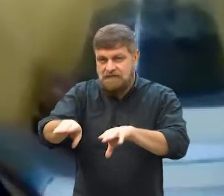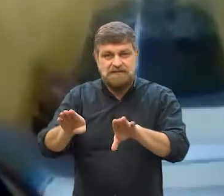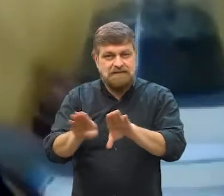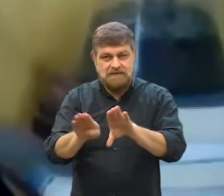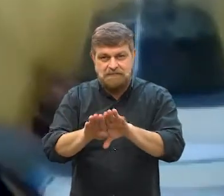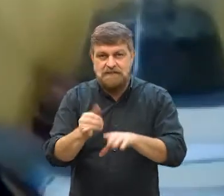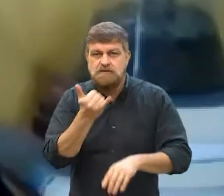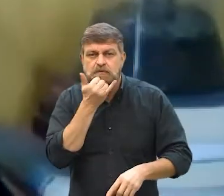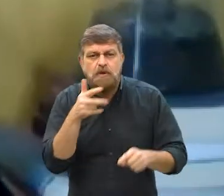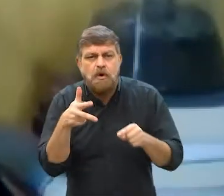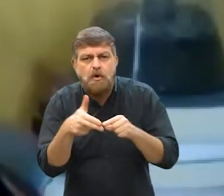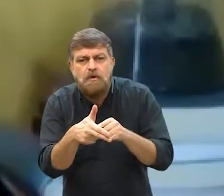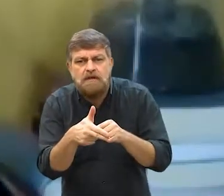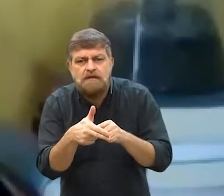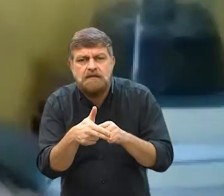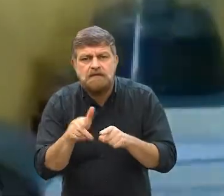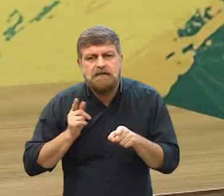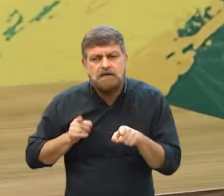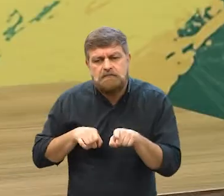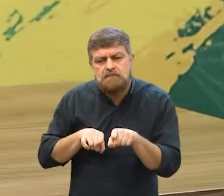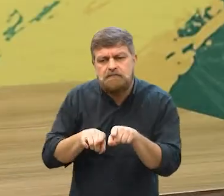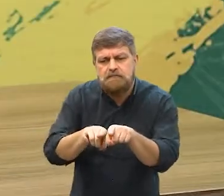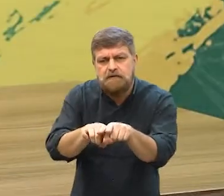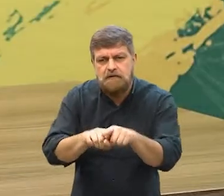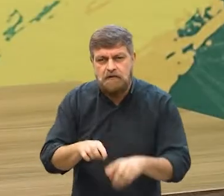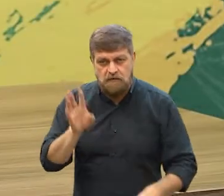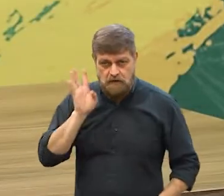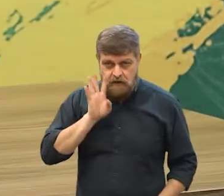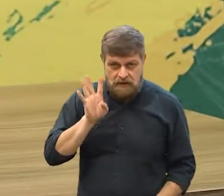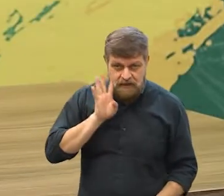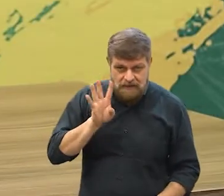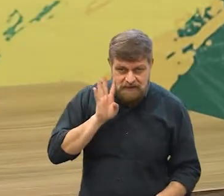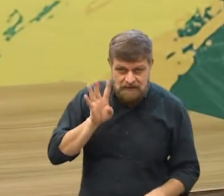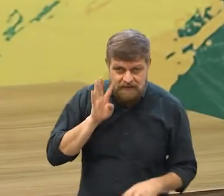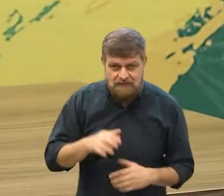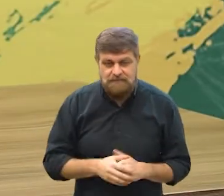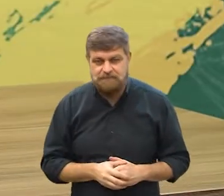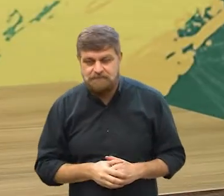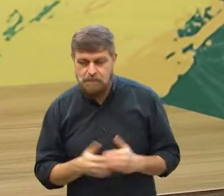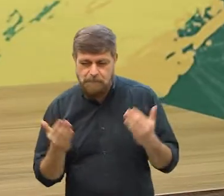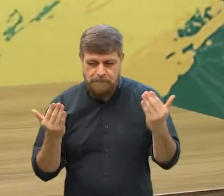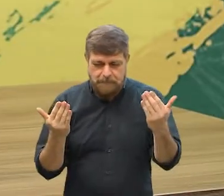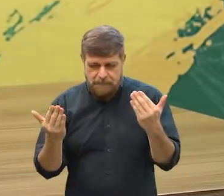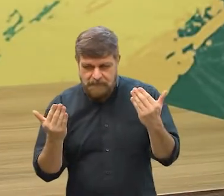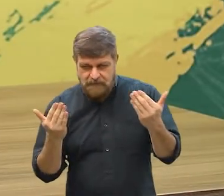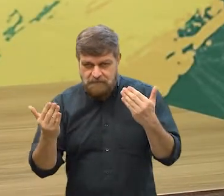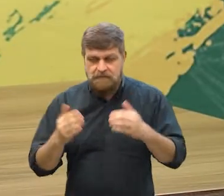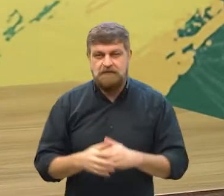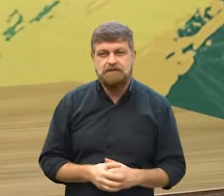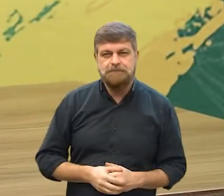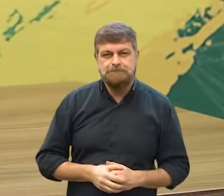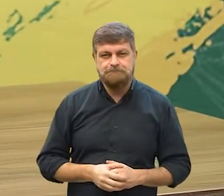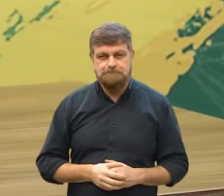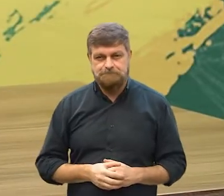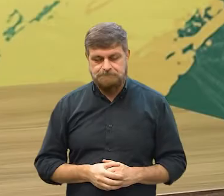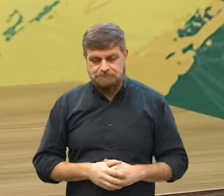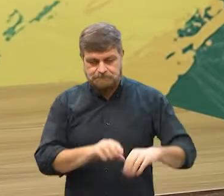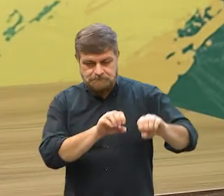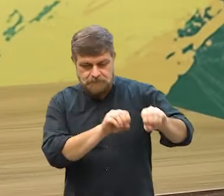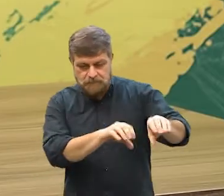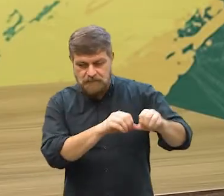desculpa dela interrompe tem um bebezinho aqui olha que bacana esse comparativo que você tá fazendo né